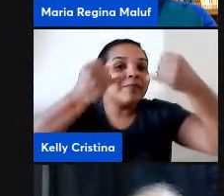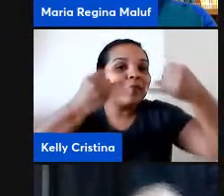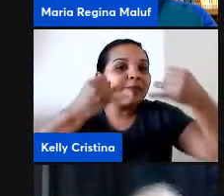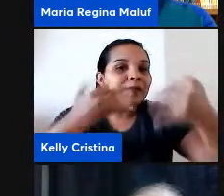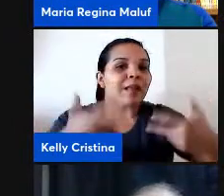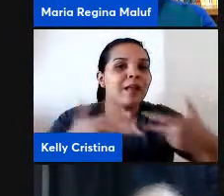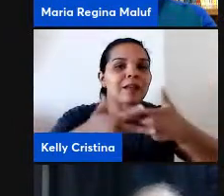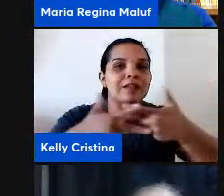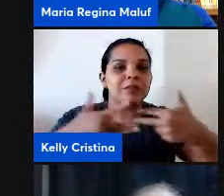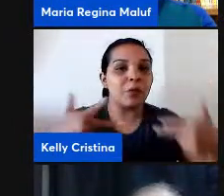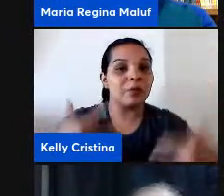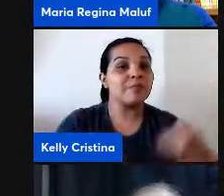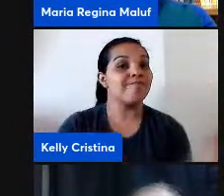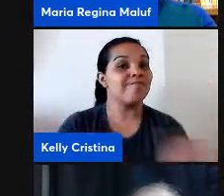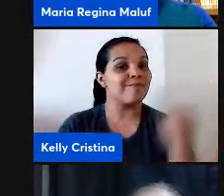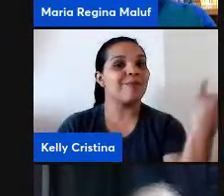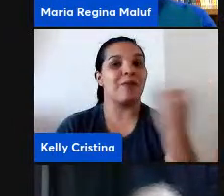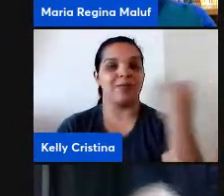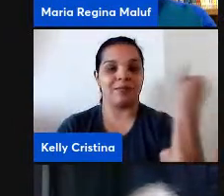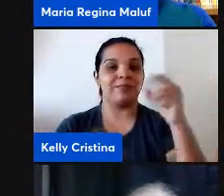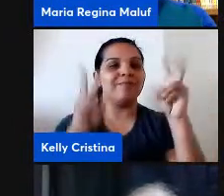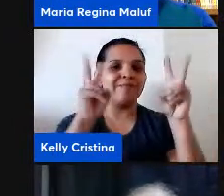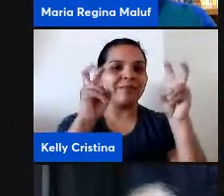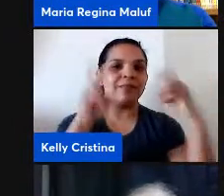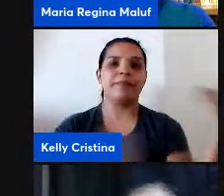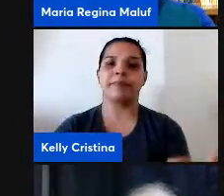tão relevantes, né? E